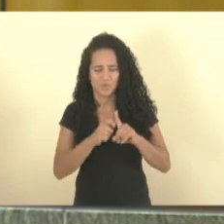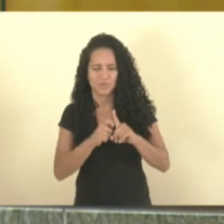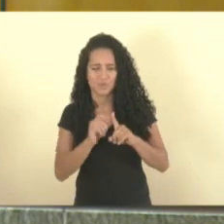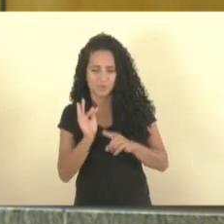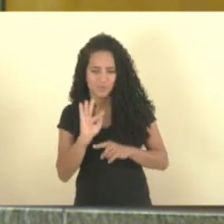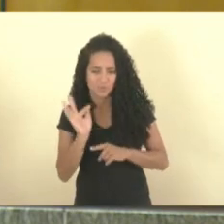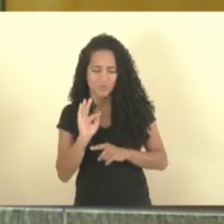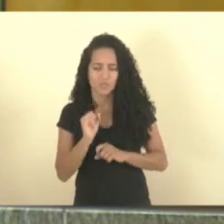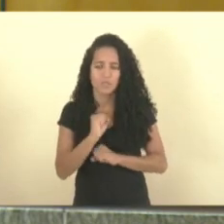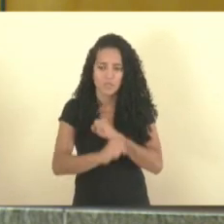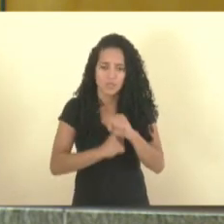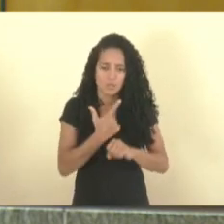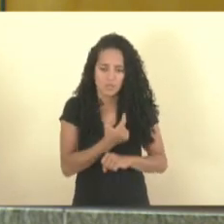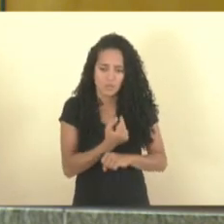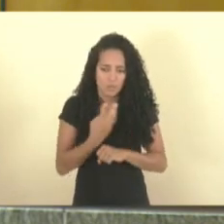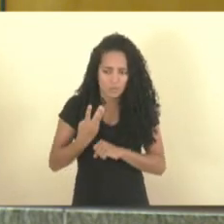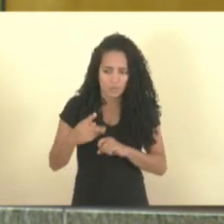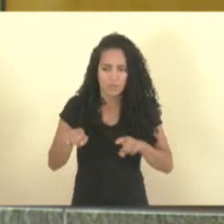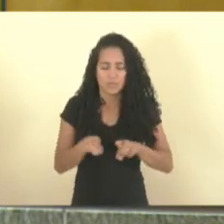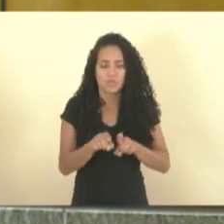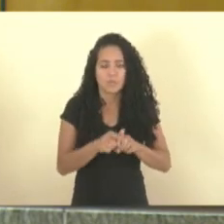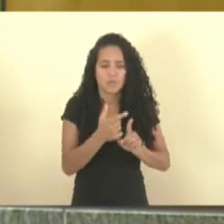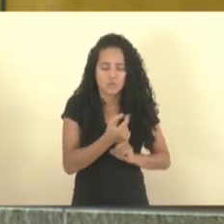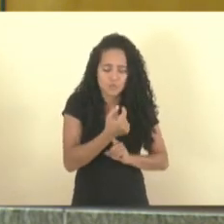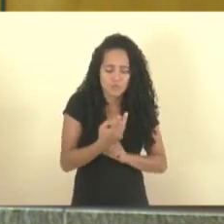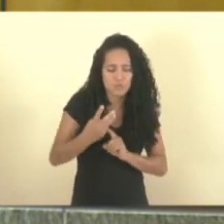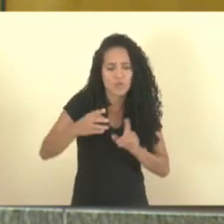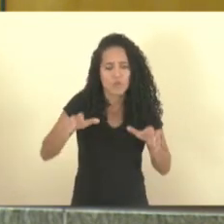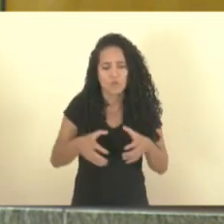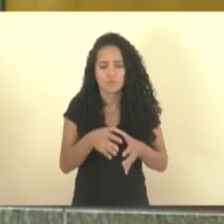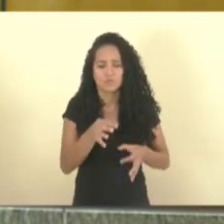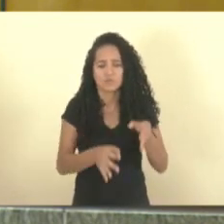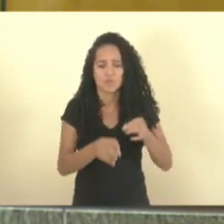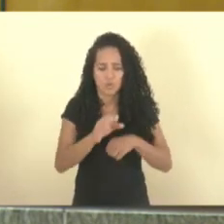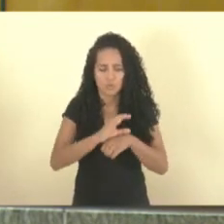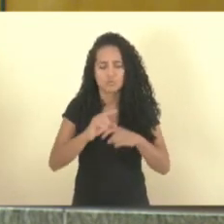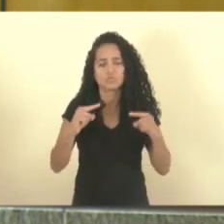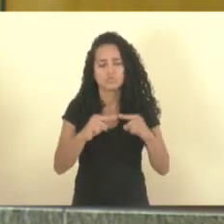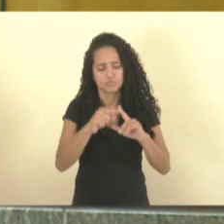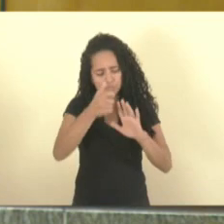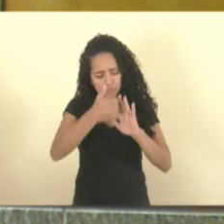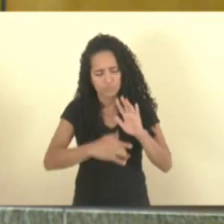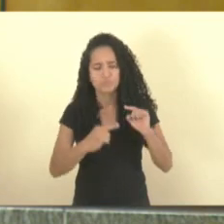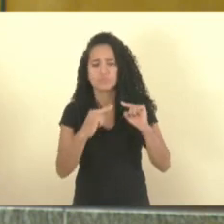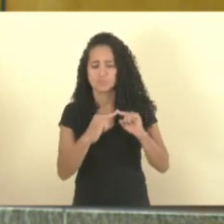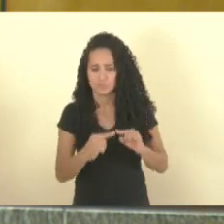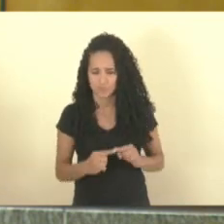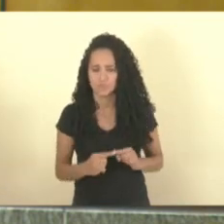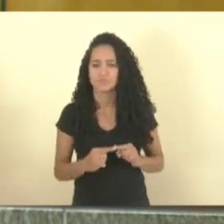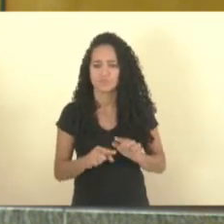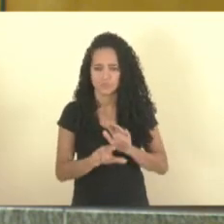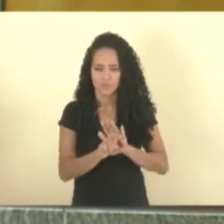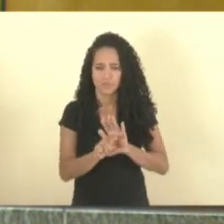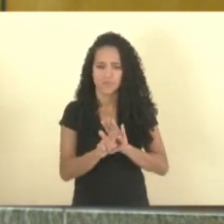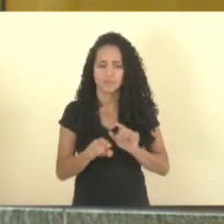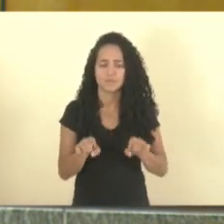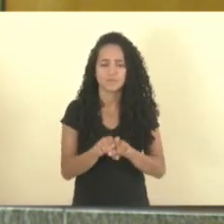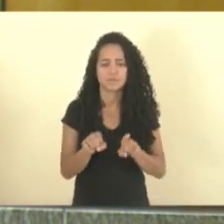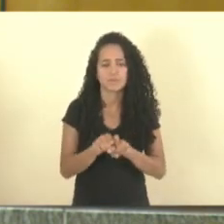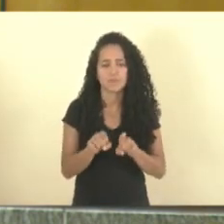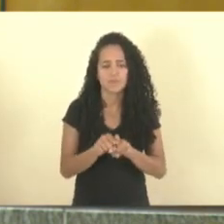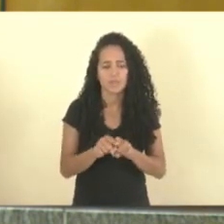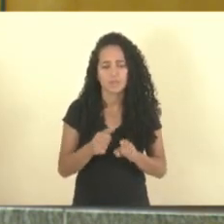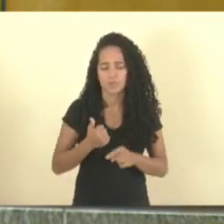2/2/2023, pareceres 248/2023 da Comissão de Justiça pela Constitucionalidade, Legalidade, Juridicidade e Boa Técnica Legislativa e